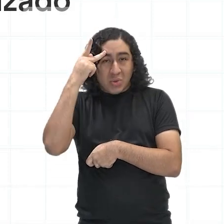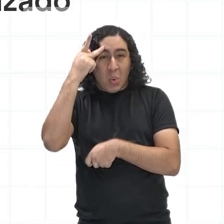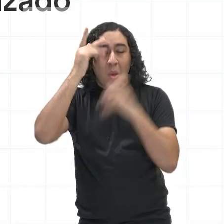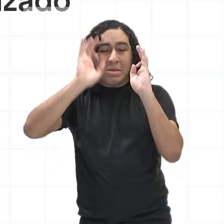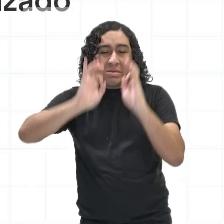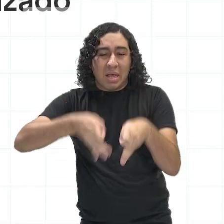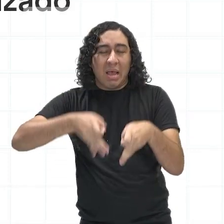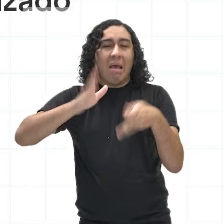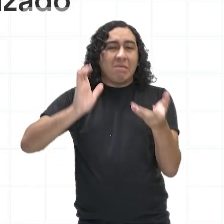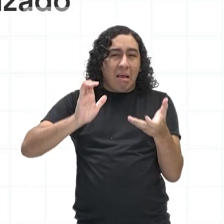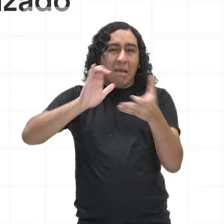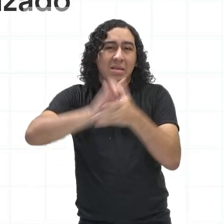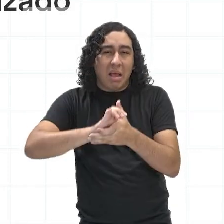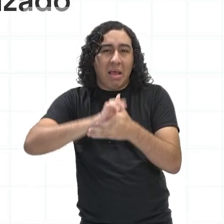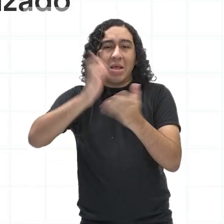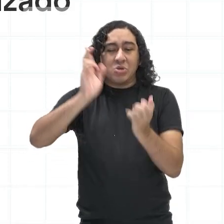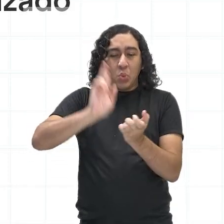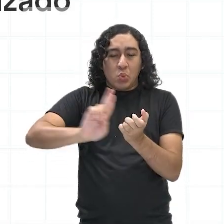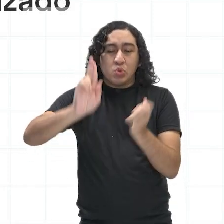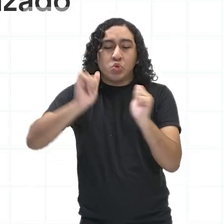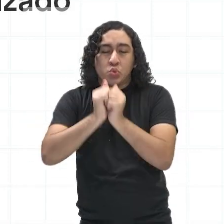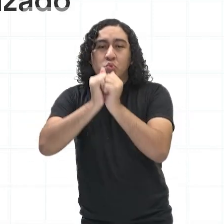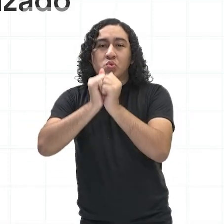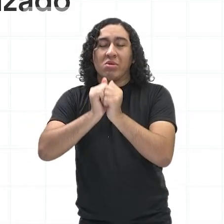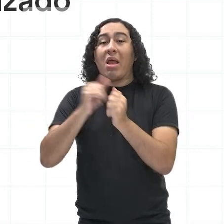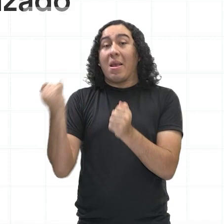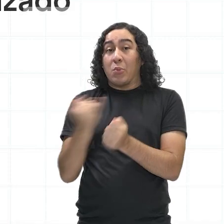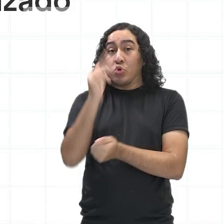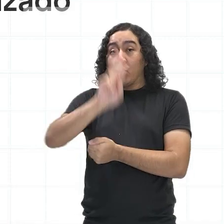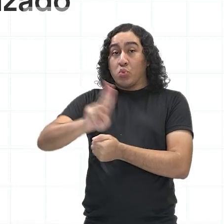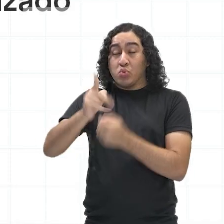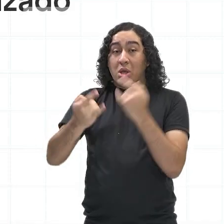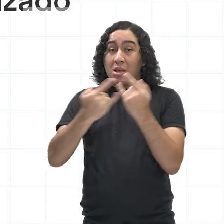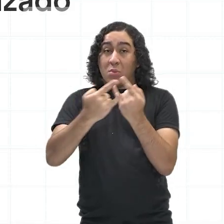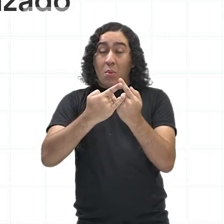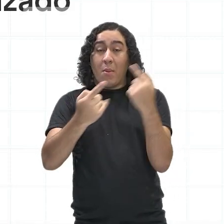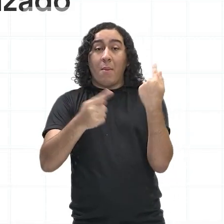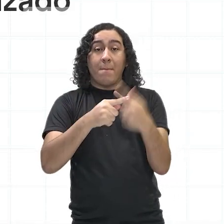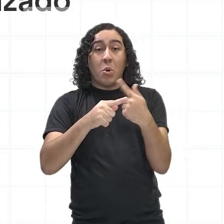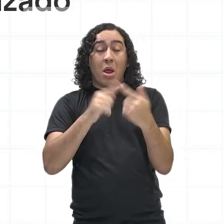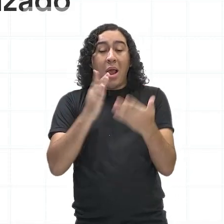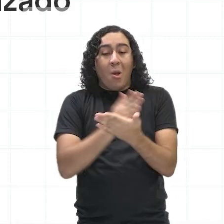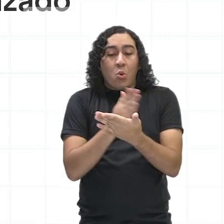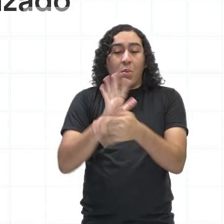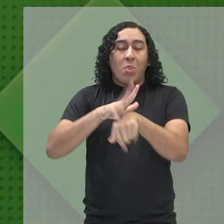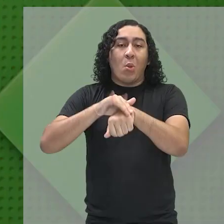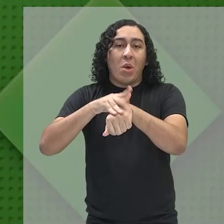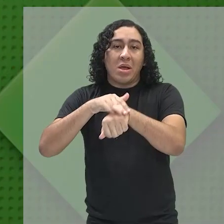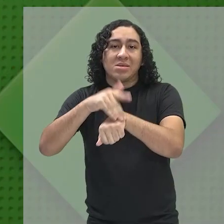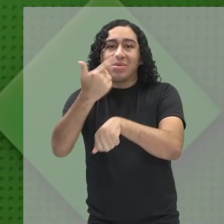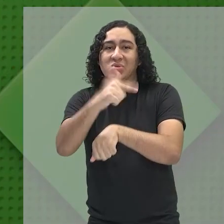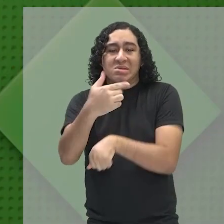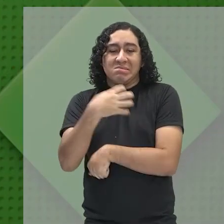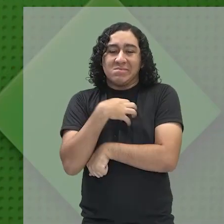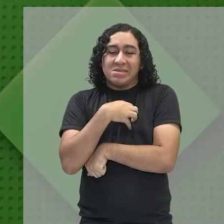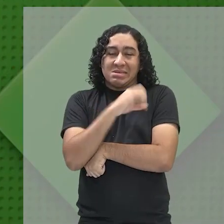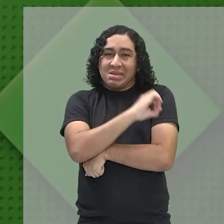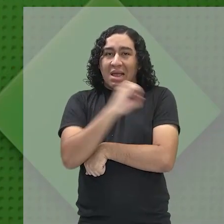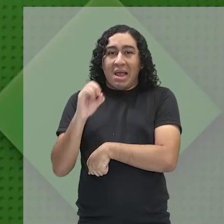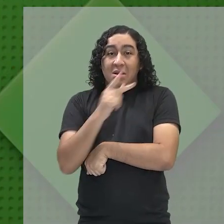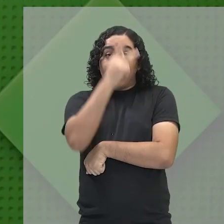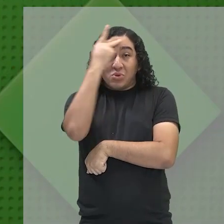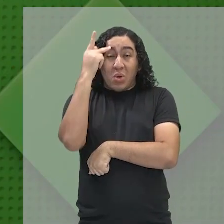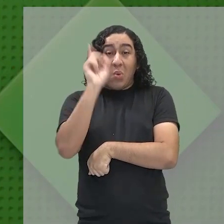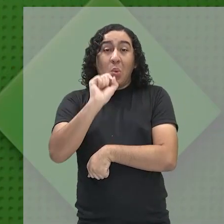importante usar sempre o preservativo, porque aparentemente algumas dessas doenças não têm sintomas, né? Você não consegue